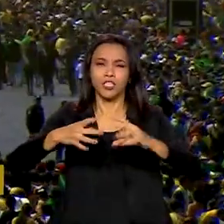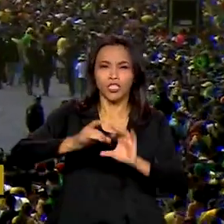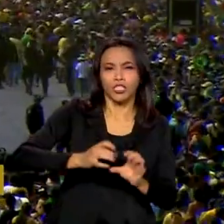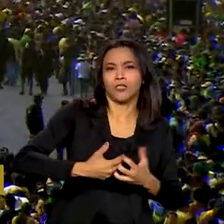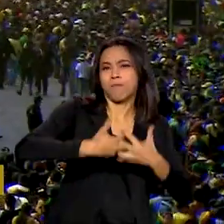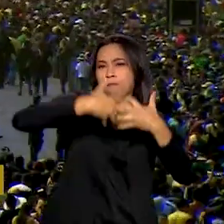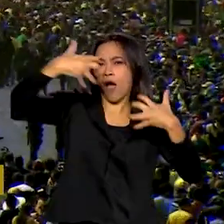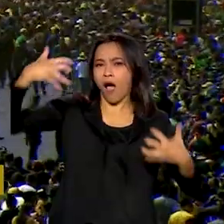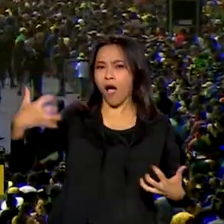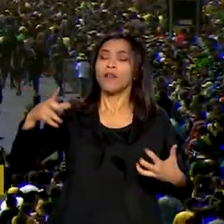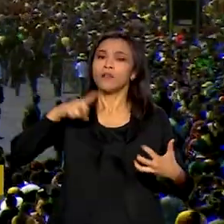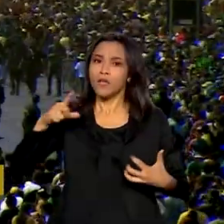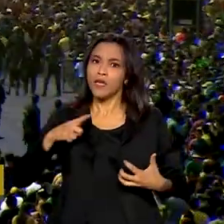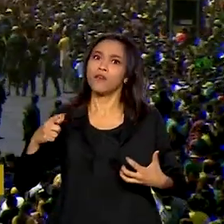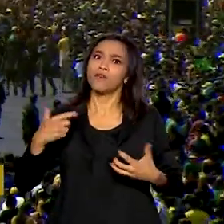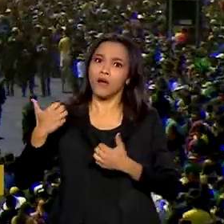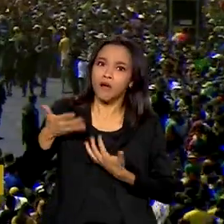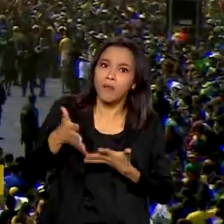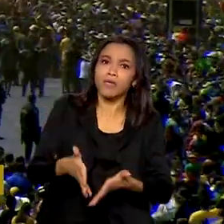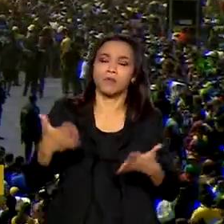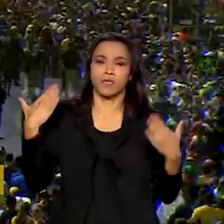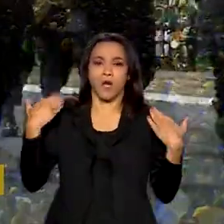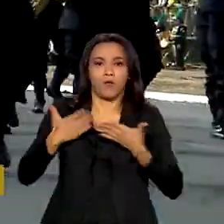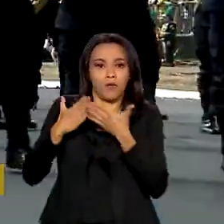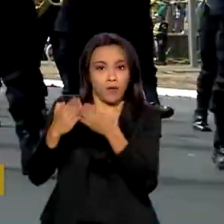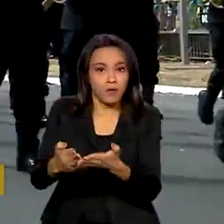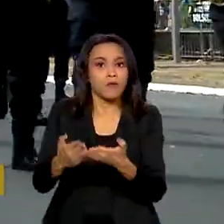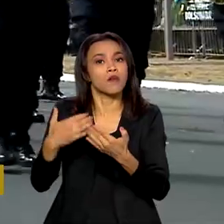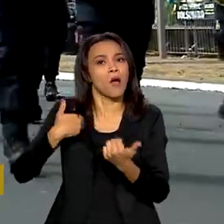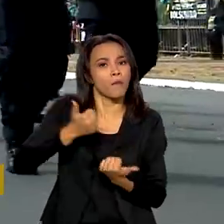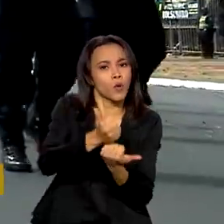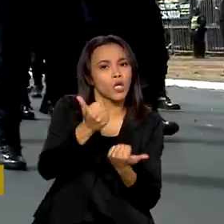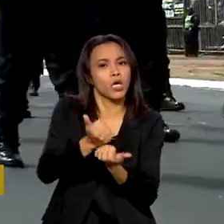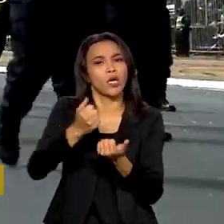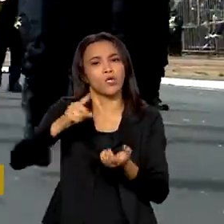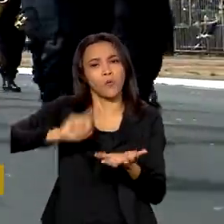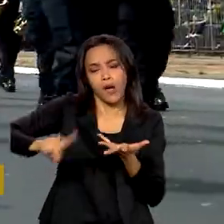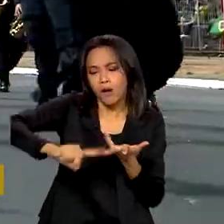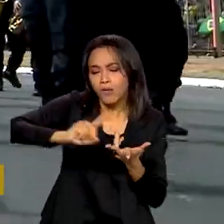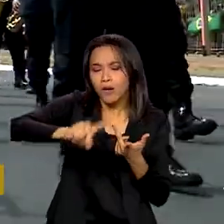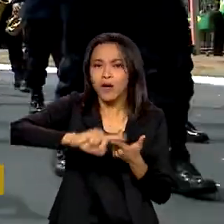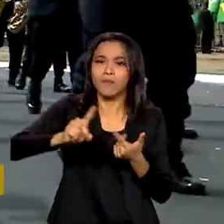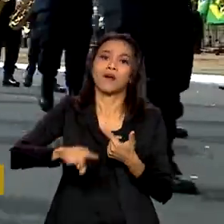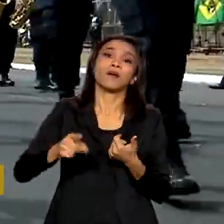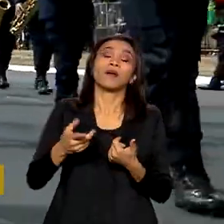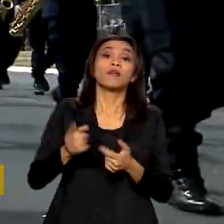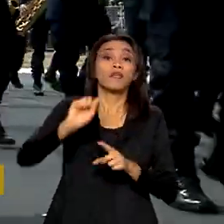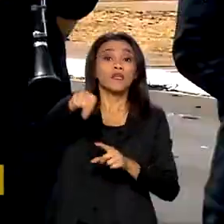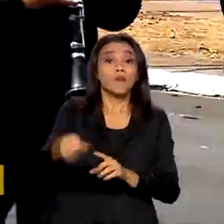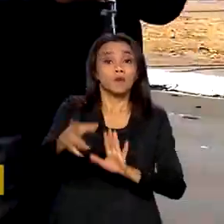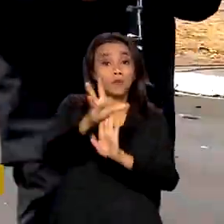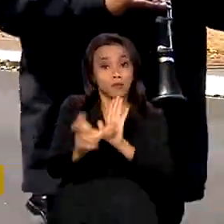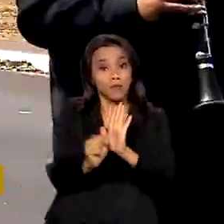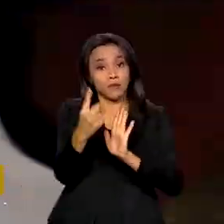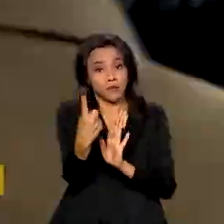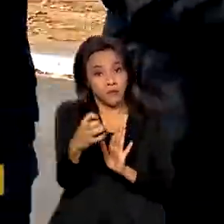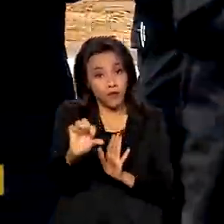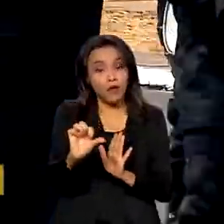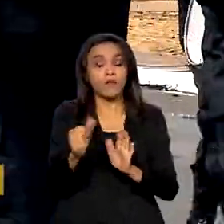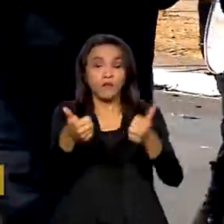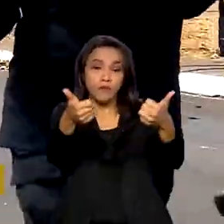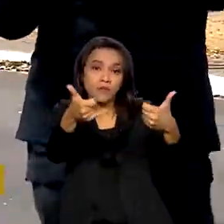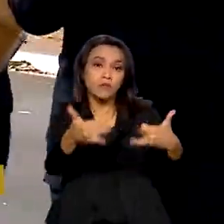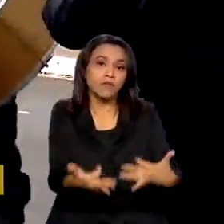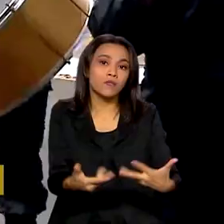transporte de tropa, de suprimentos, para combater todos esses movimentos separatistas. E durante o século XIX também, eu destaco,